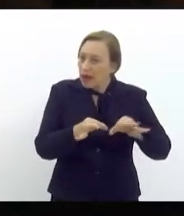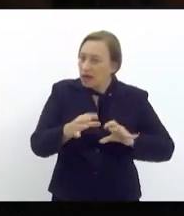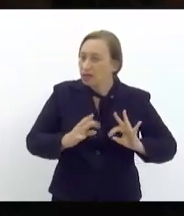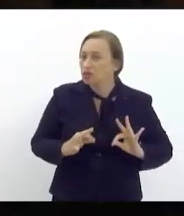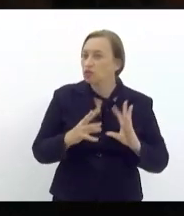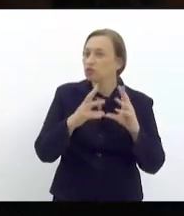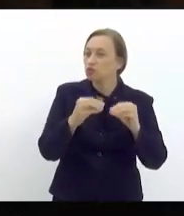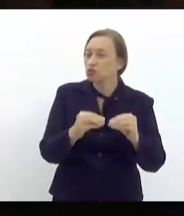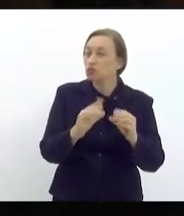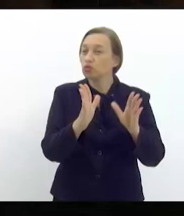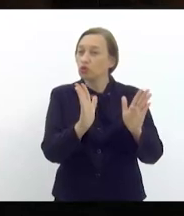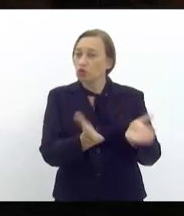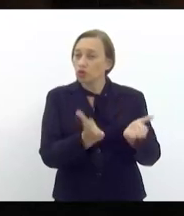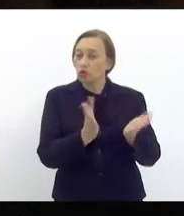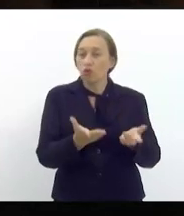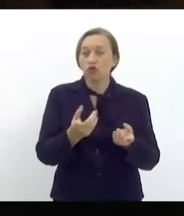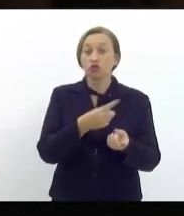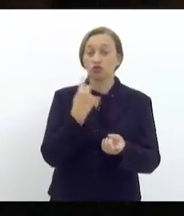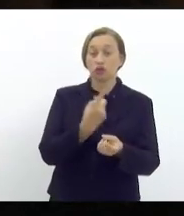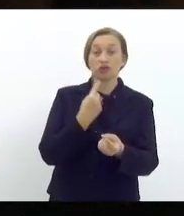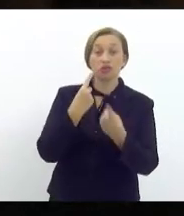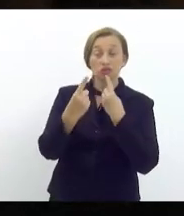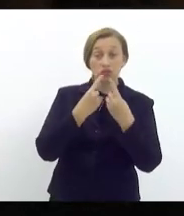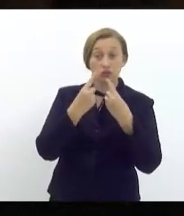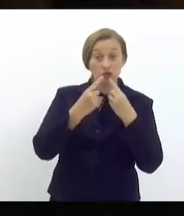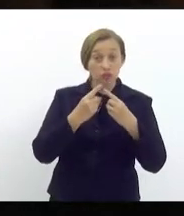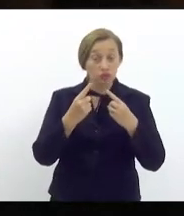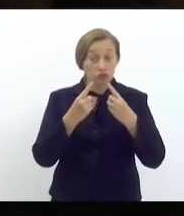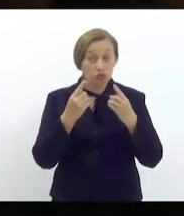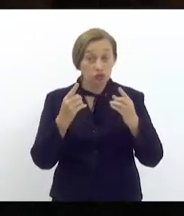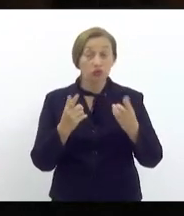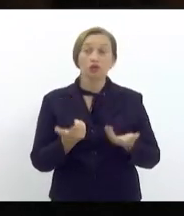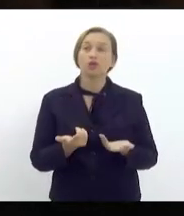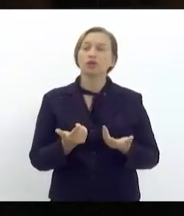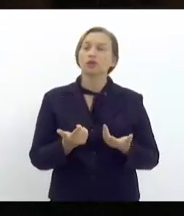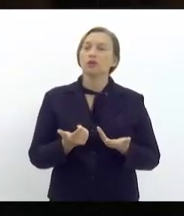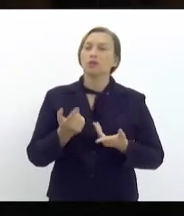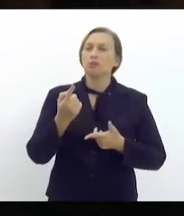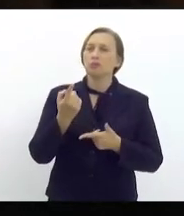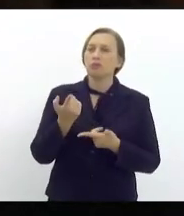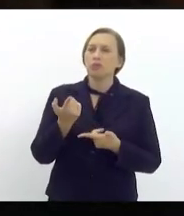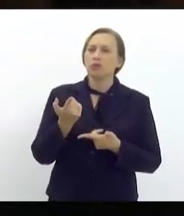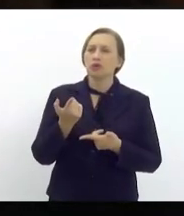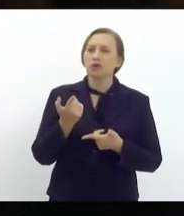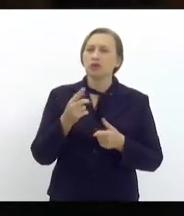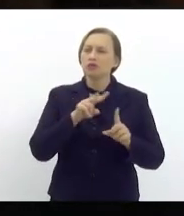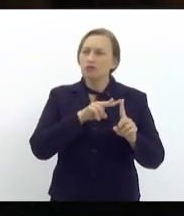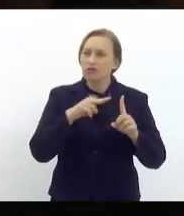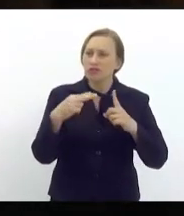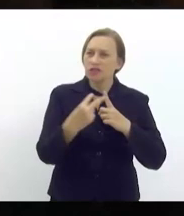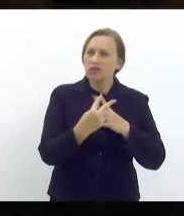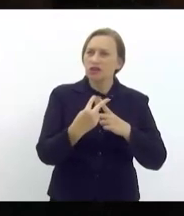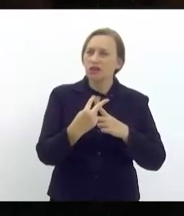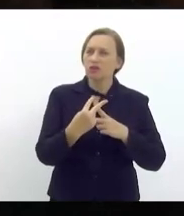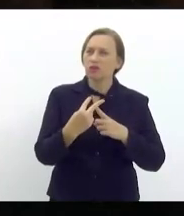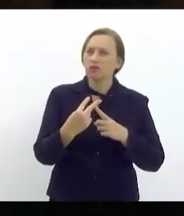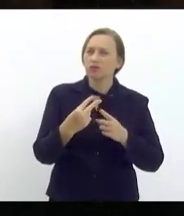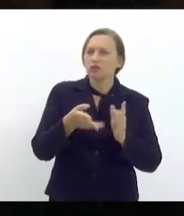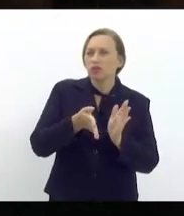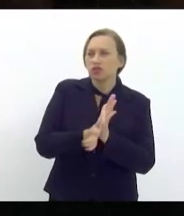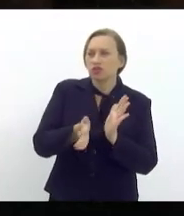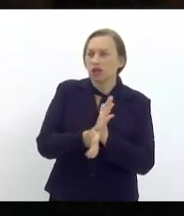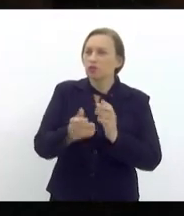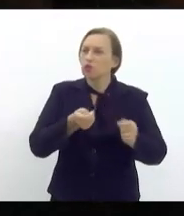hoje debatemos tem como perspectiva de gastos e sobretudo do